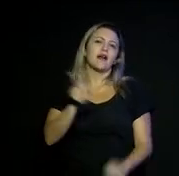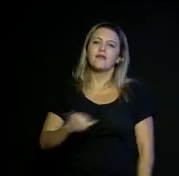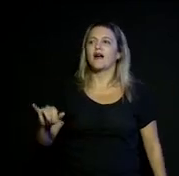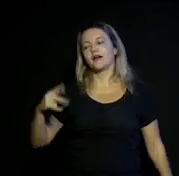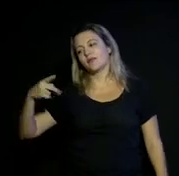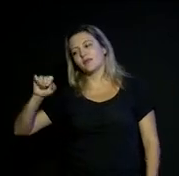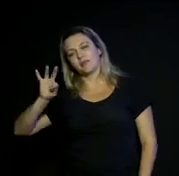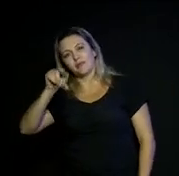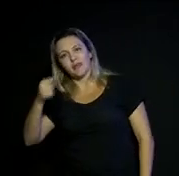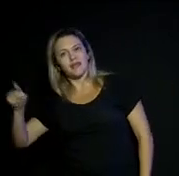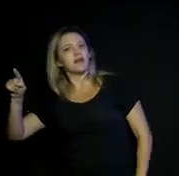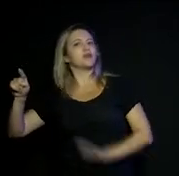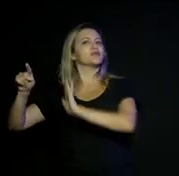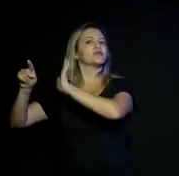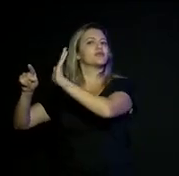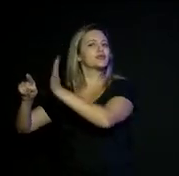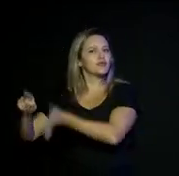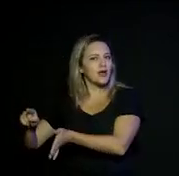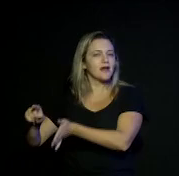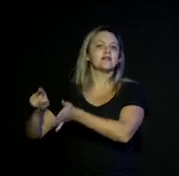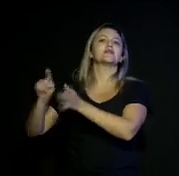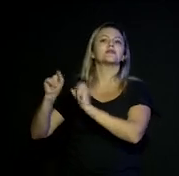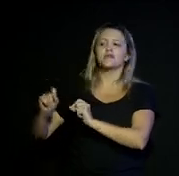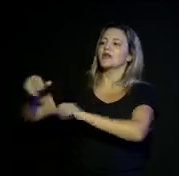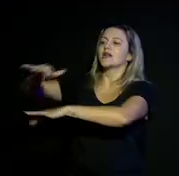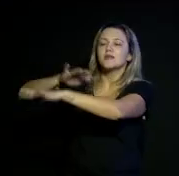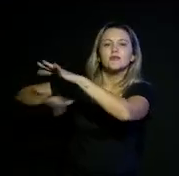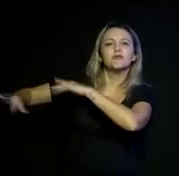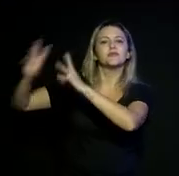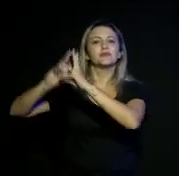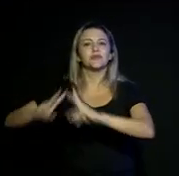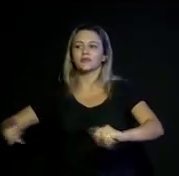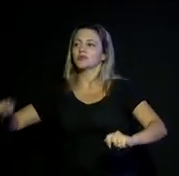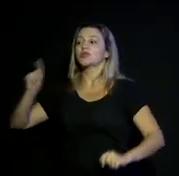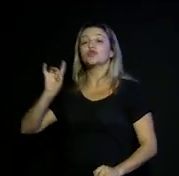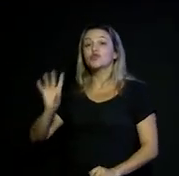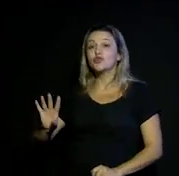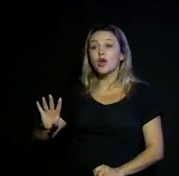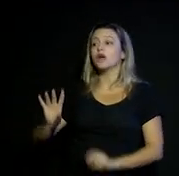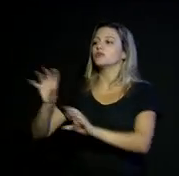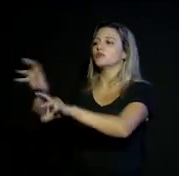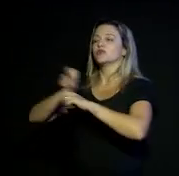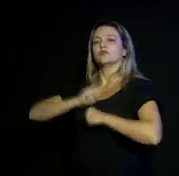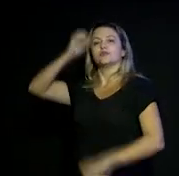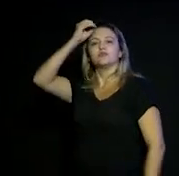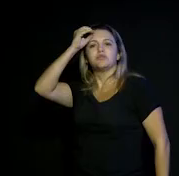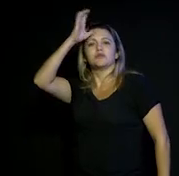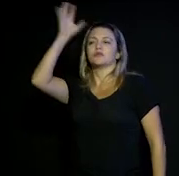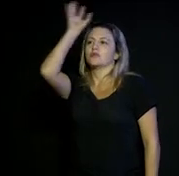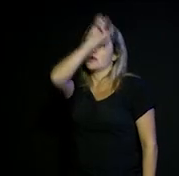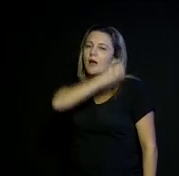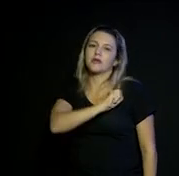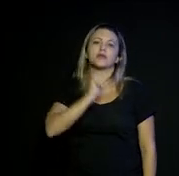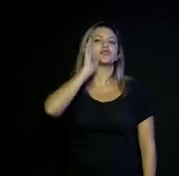sociedade na qual Platão vivia desapareceu. O que sobrou? Os ensinamentos de Platão sobre a vida. Esses estão aqui. Ou seja, só eles são